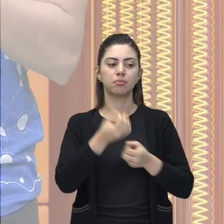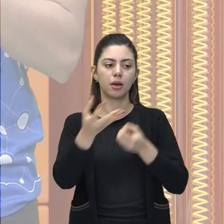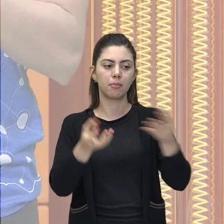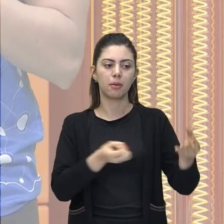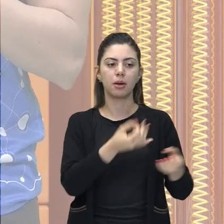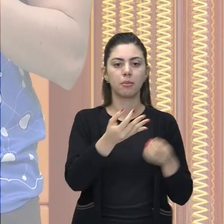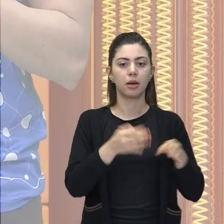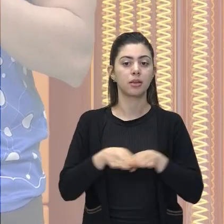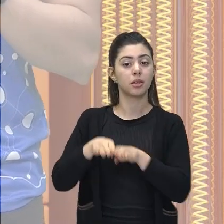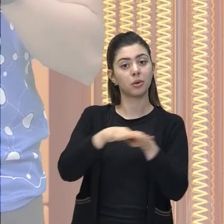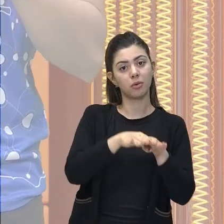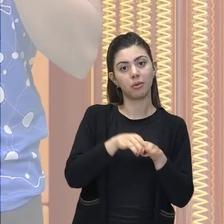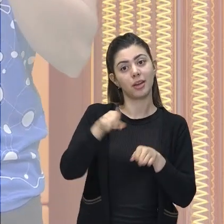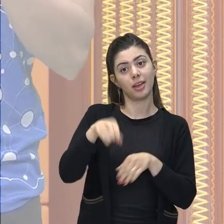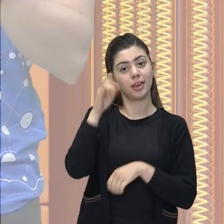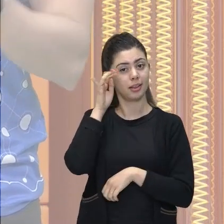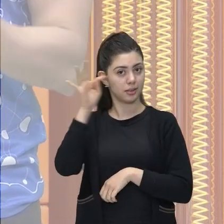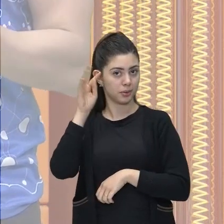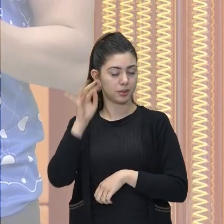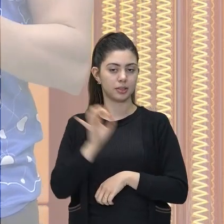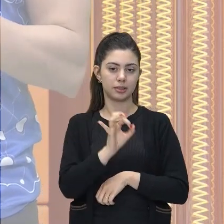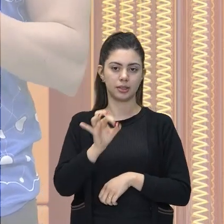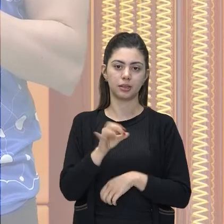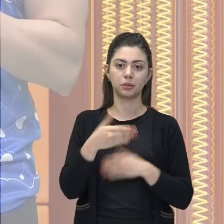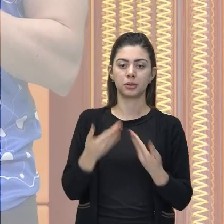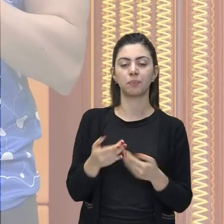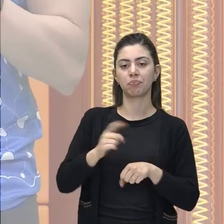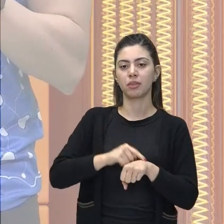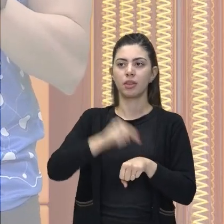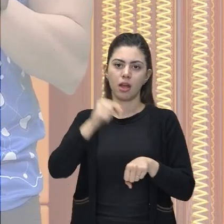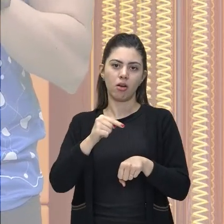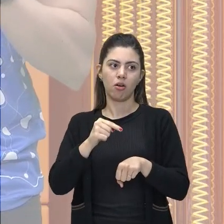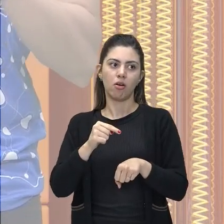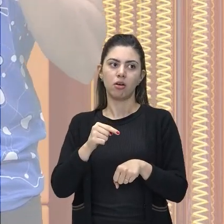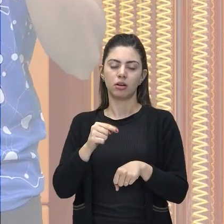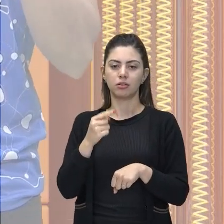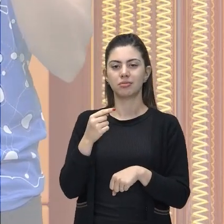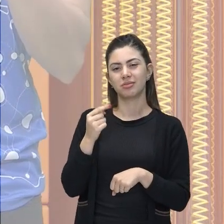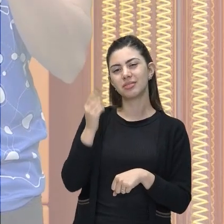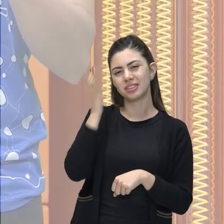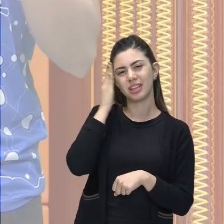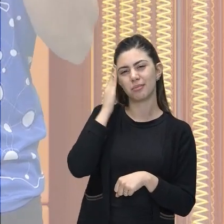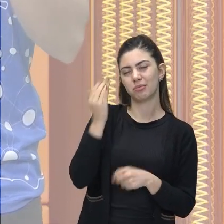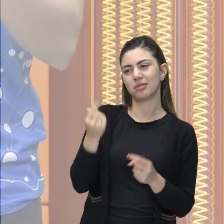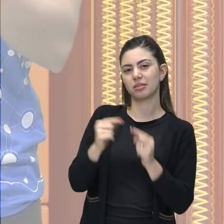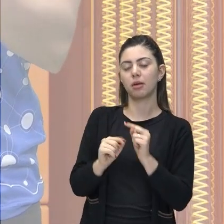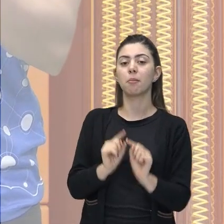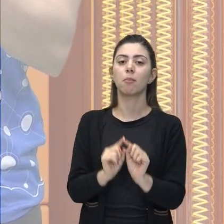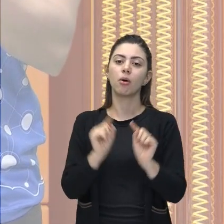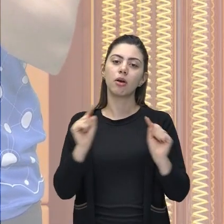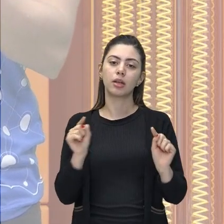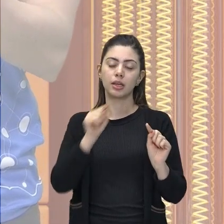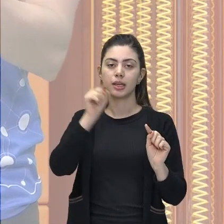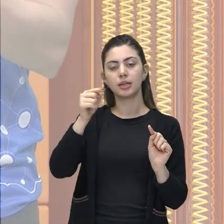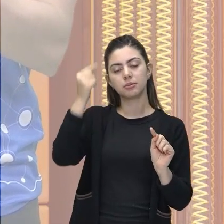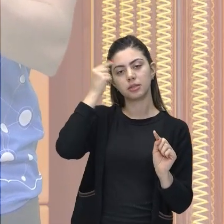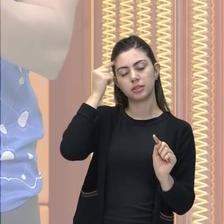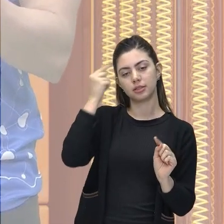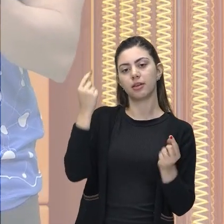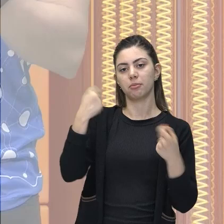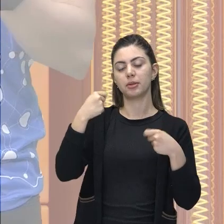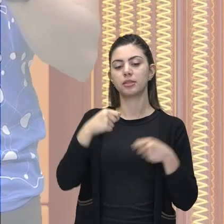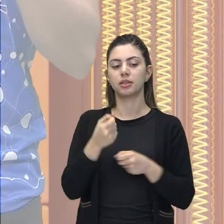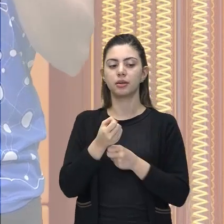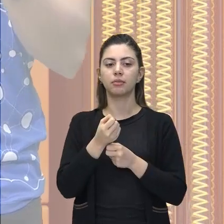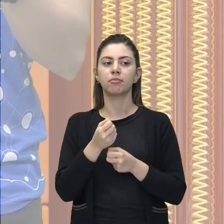no plano das ideias, tá? Do ponto de vista prático, a gente sabe que isso não aconteceu, mas a ideia em si era que funcionasse dessa forma, tá